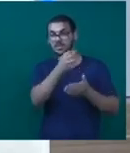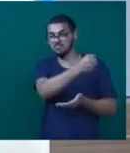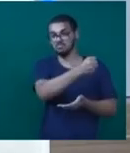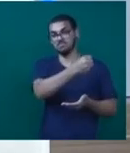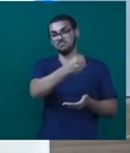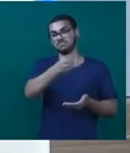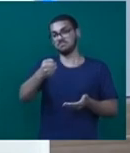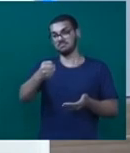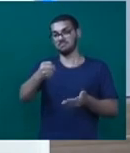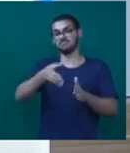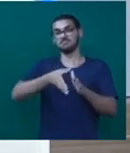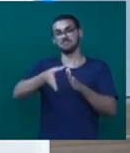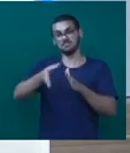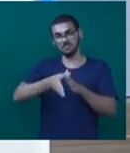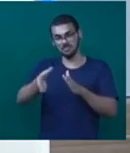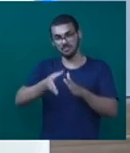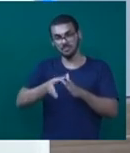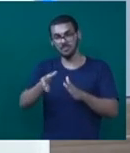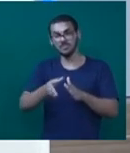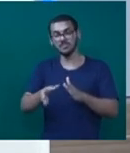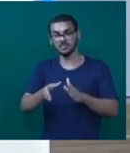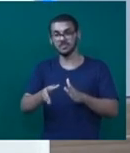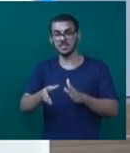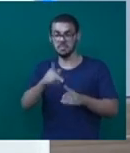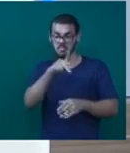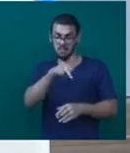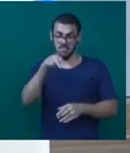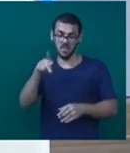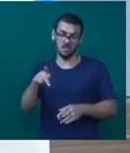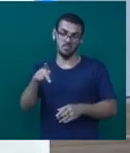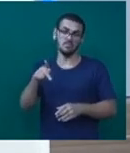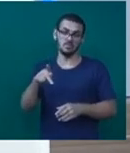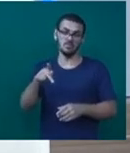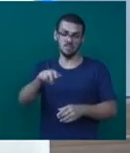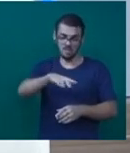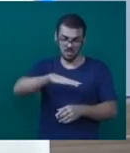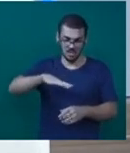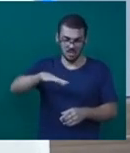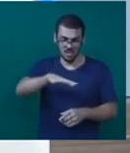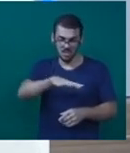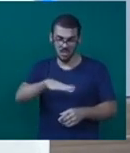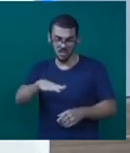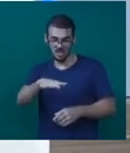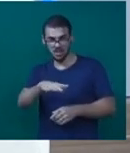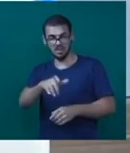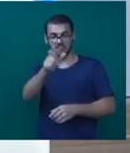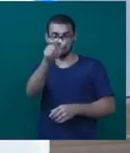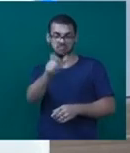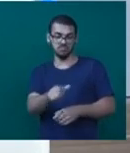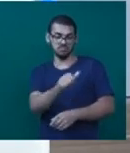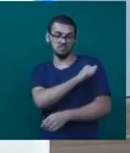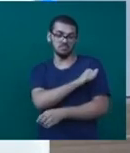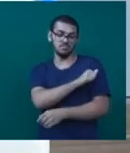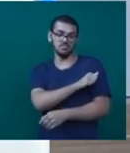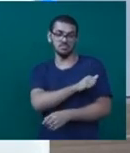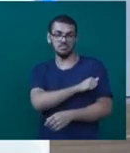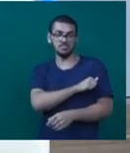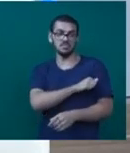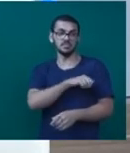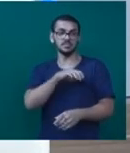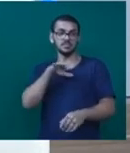um orientador, um professor orientador, naquela área em que o educando está